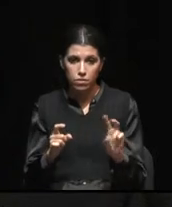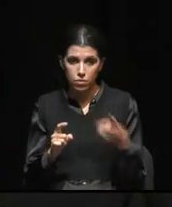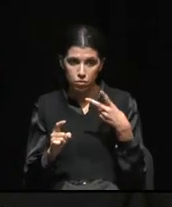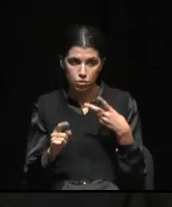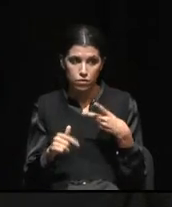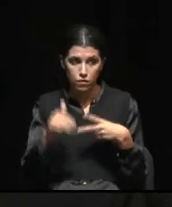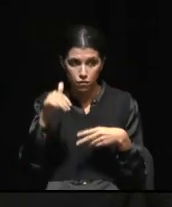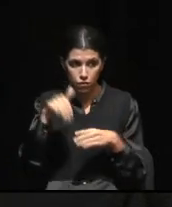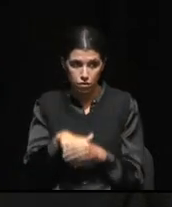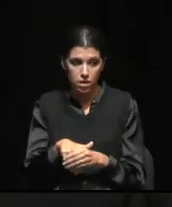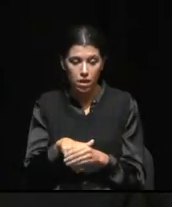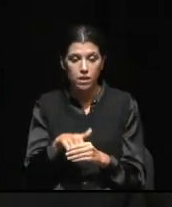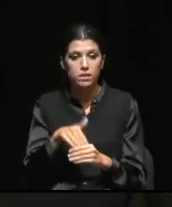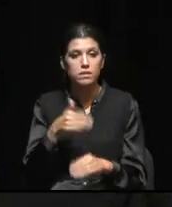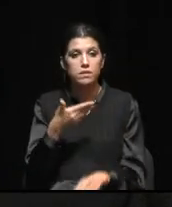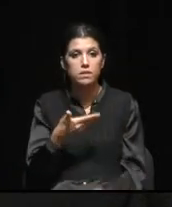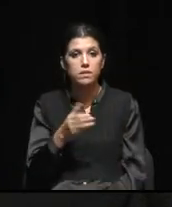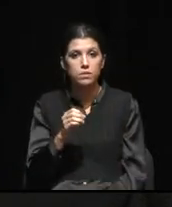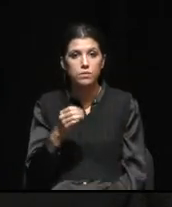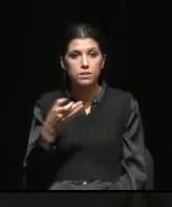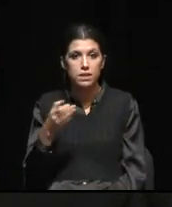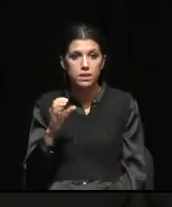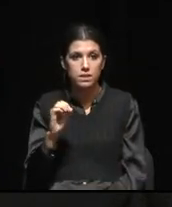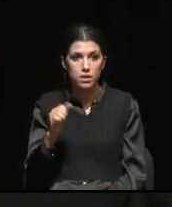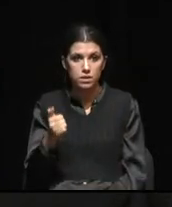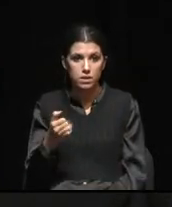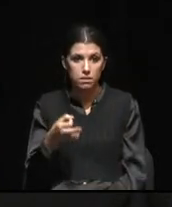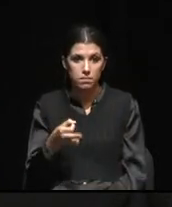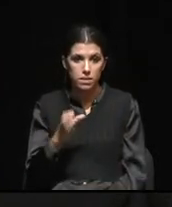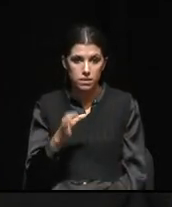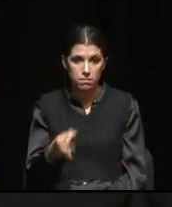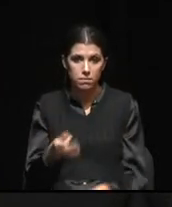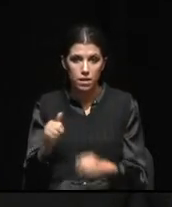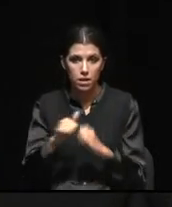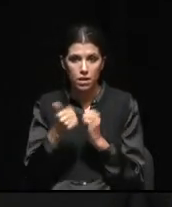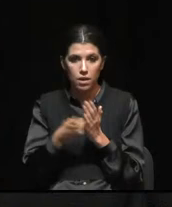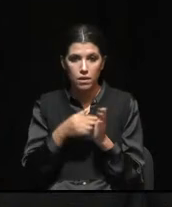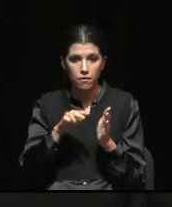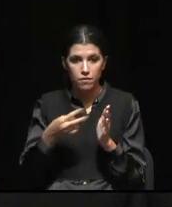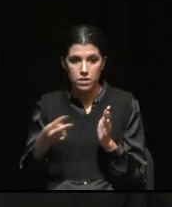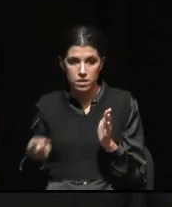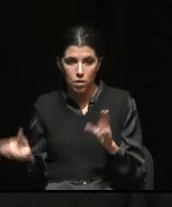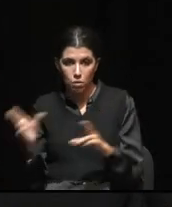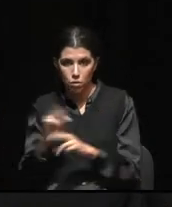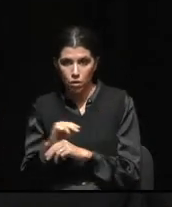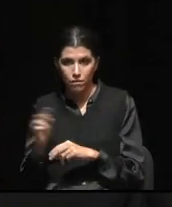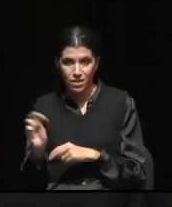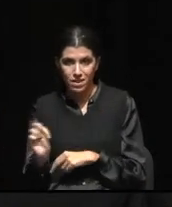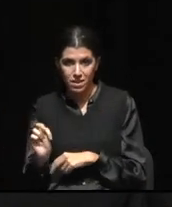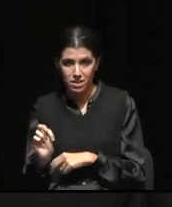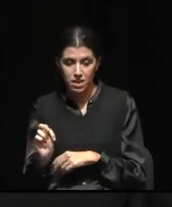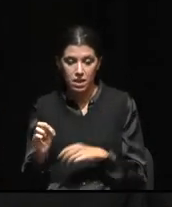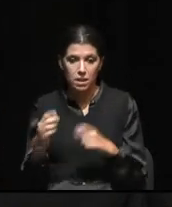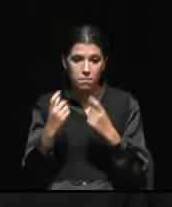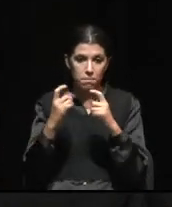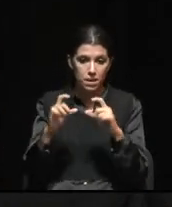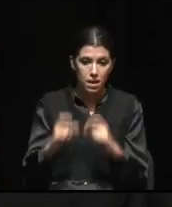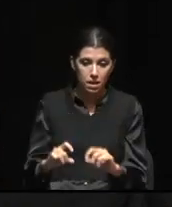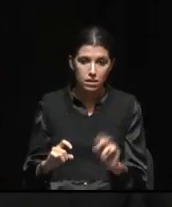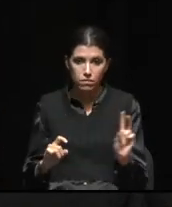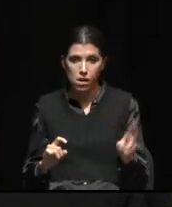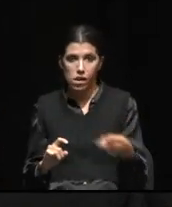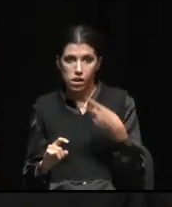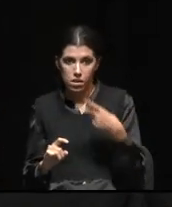votar a recomendação 10705 do PCP na sua terceira versão a nova versão tem dois